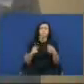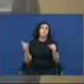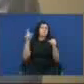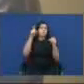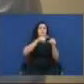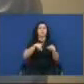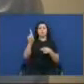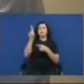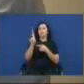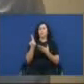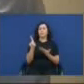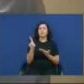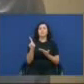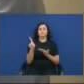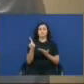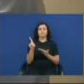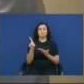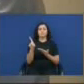alto, nada, pega e volta a usar.